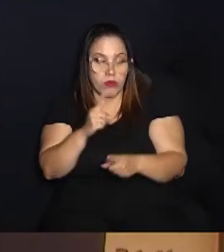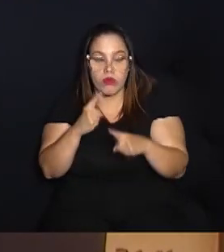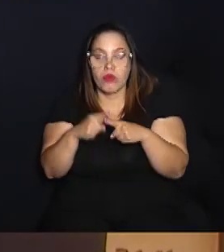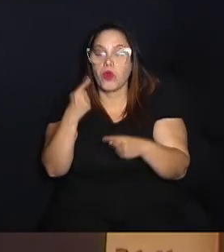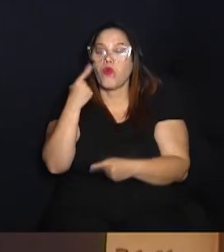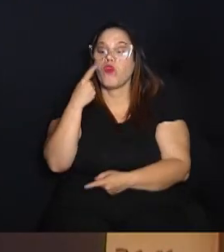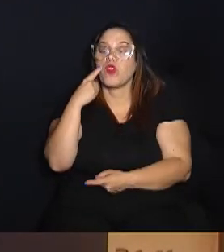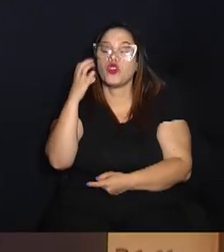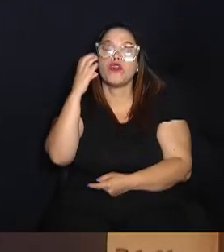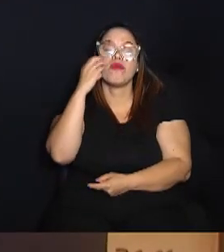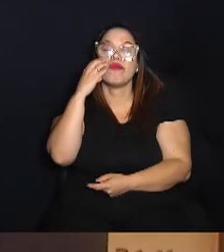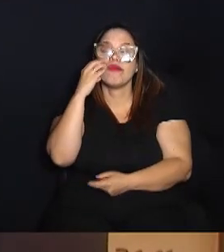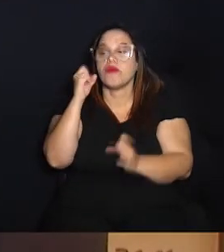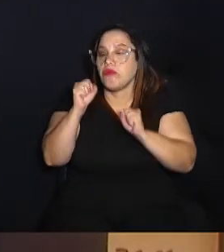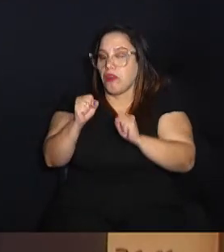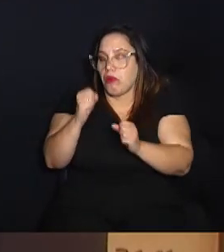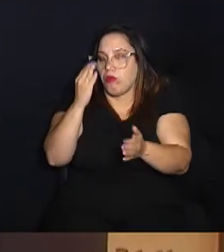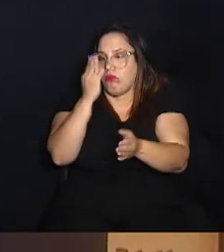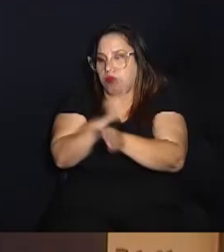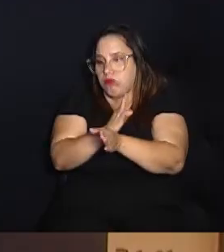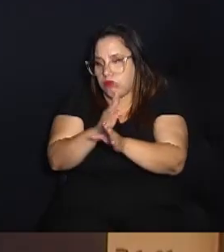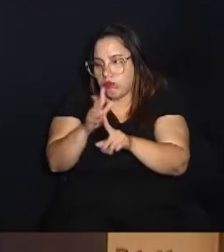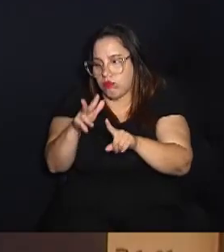veja, André, nós podemos interromper